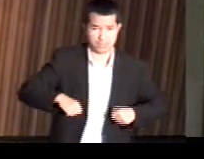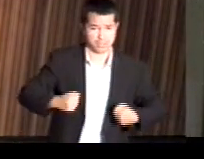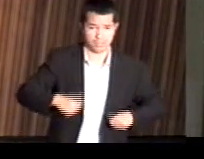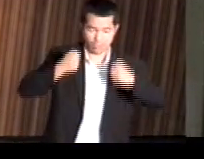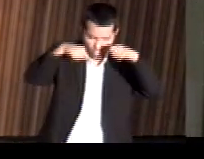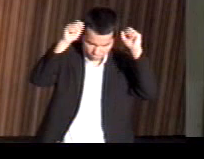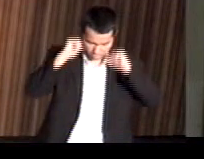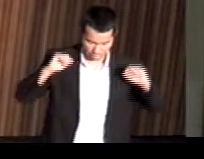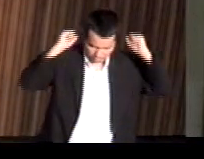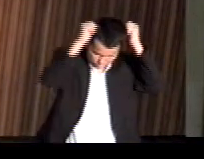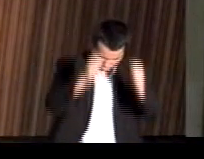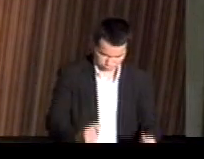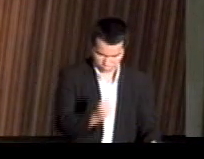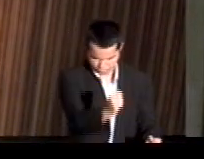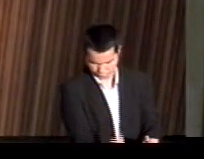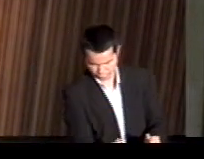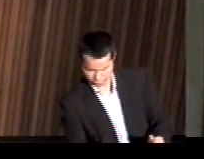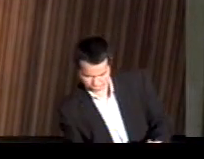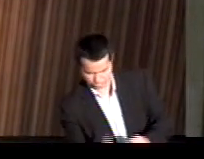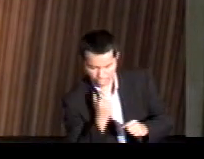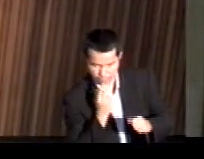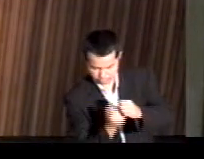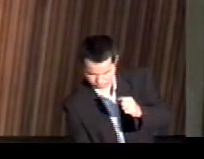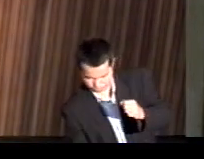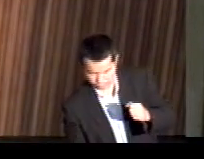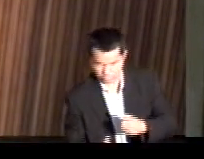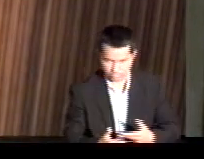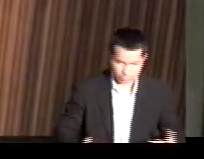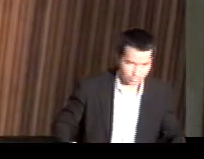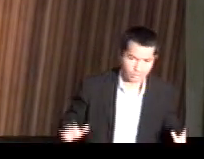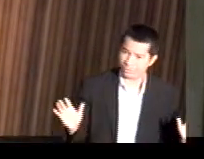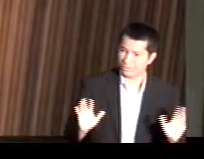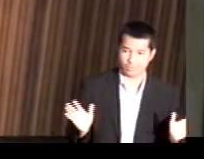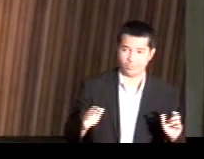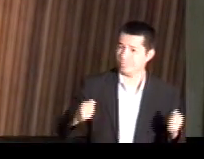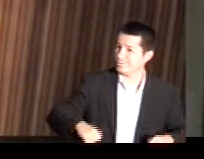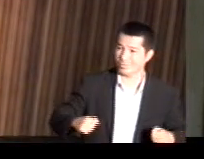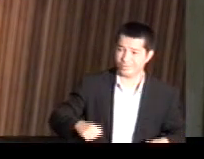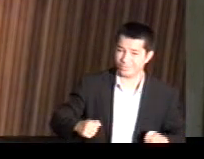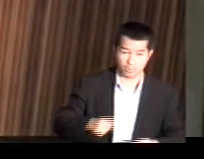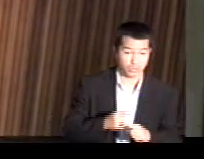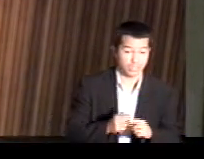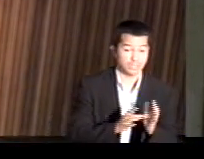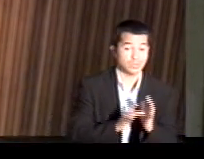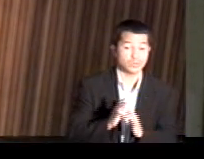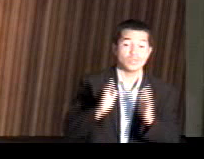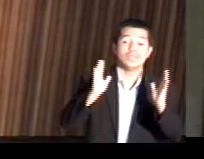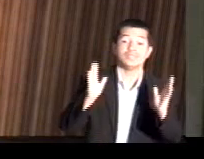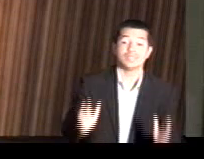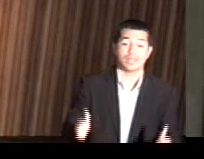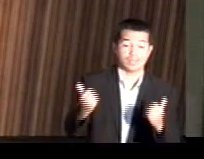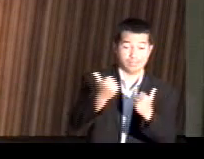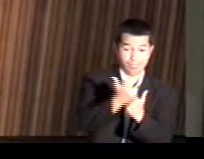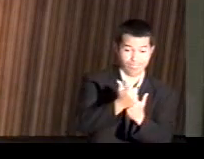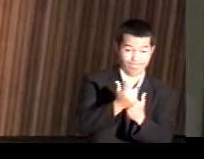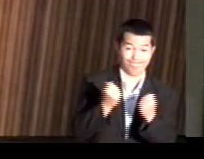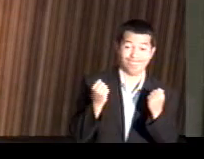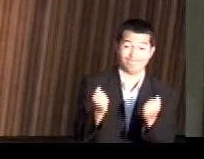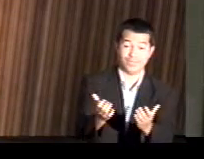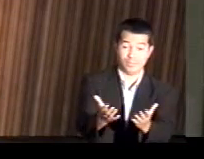Melquisedeque não é igual a Jesus, tá? No entanto, há algumas coisas nessa